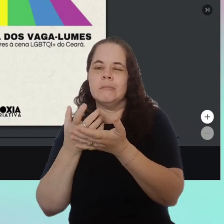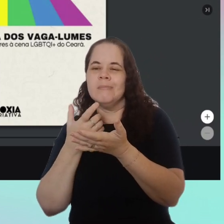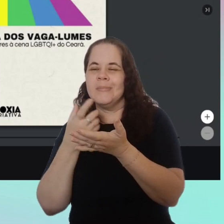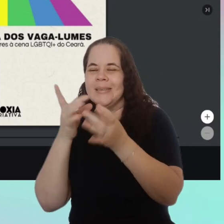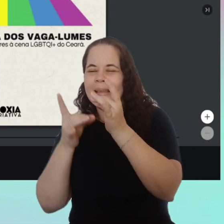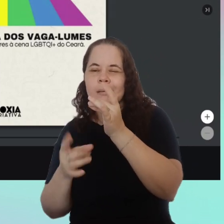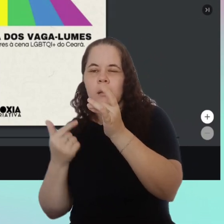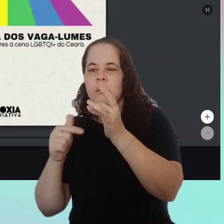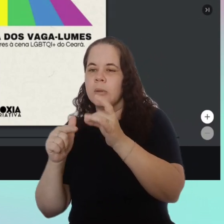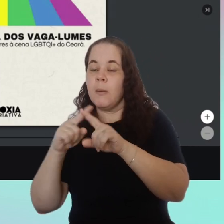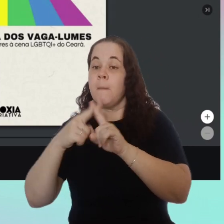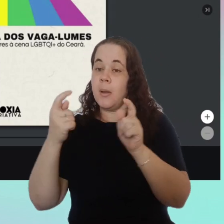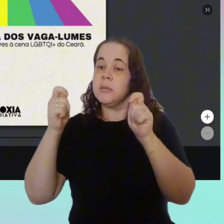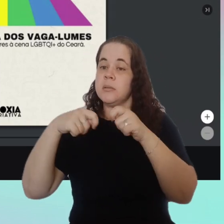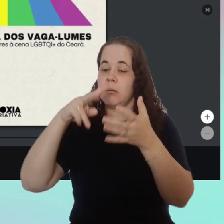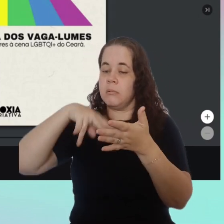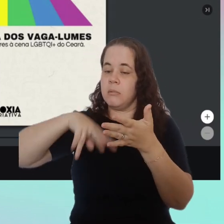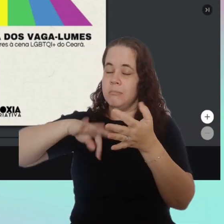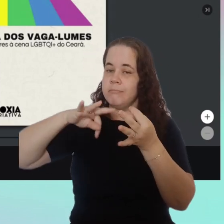né? E Isso. assim,